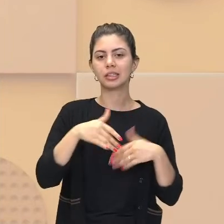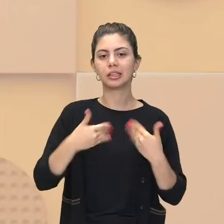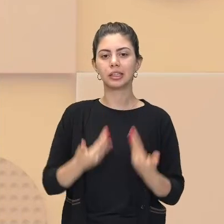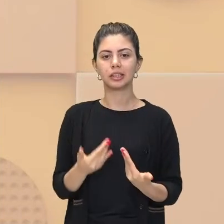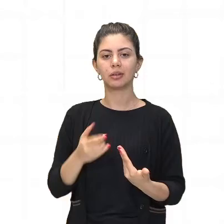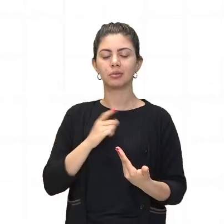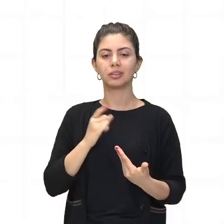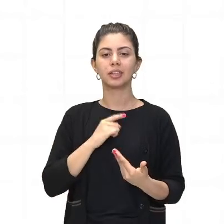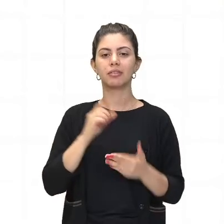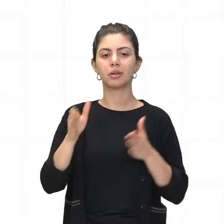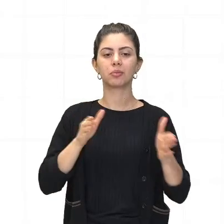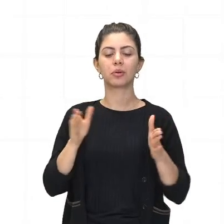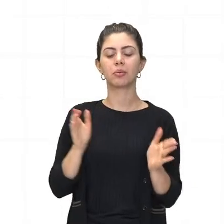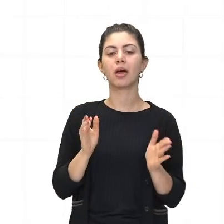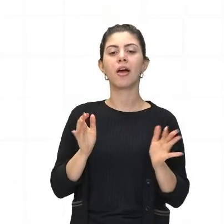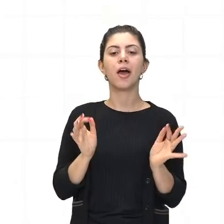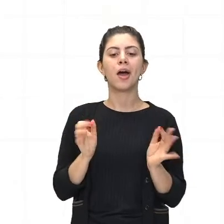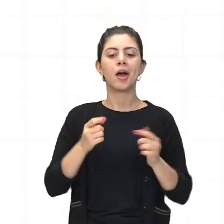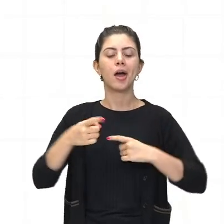de Aljubarrota, em